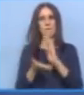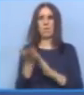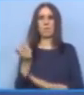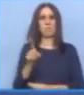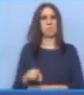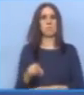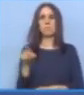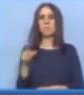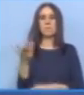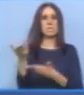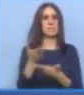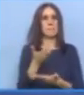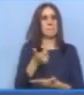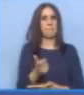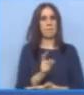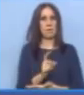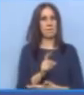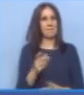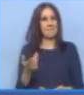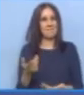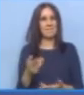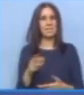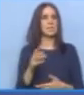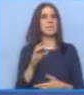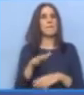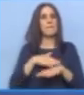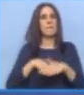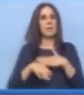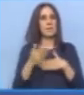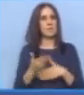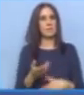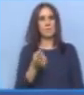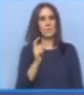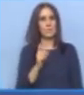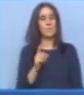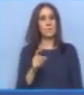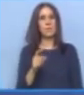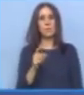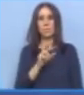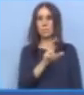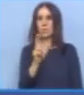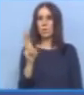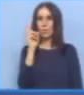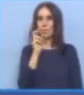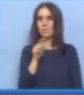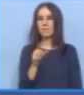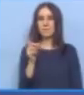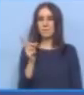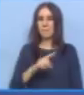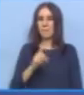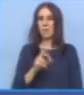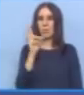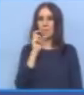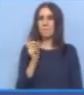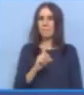não és bem recebido. Aqui não é assim que as coisas se fazem, não é? E o missionário ouve muitas vezes isso. Ouve muitas vezes isso porque